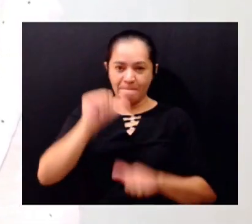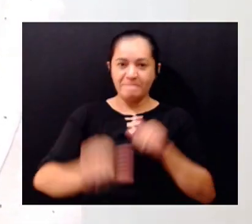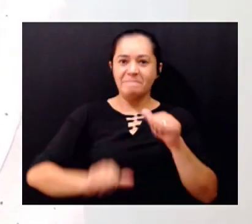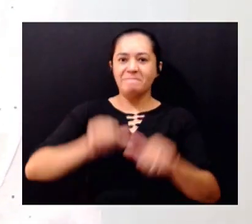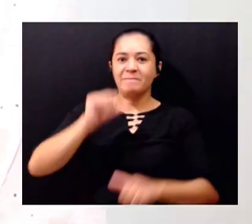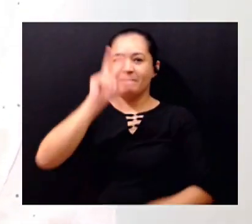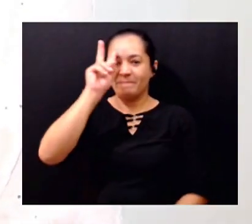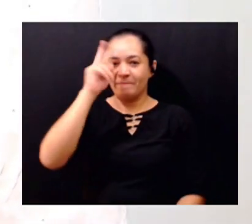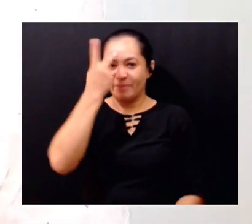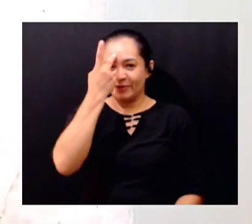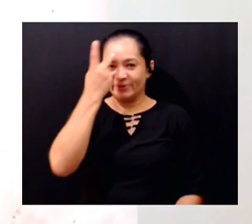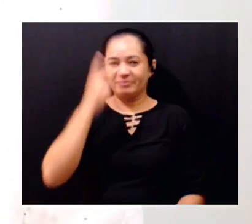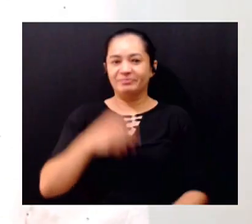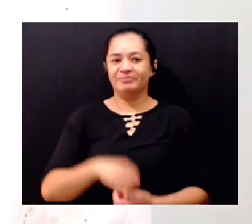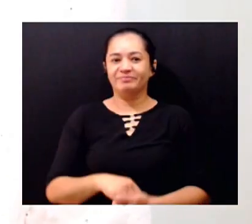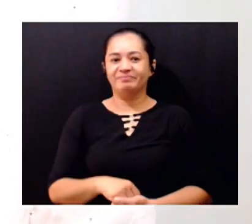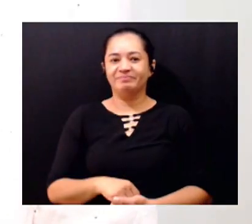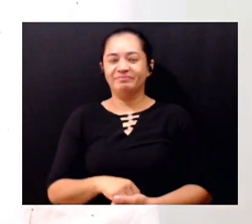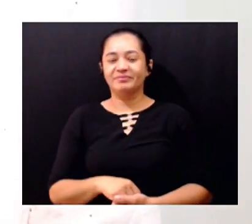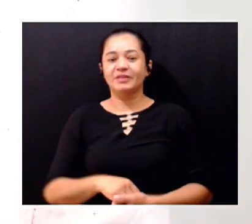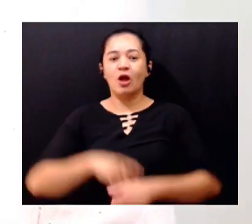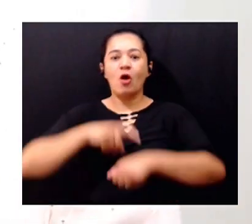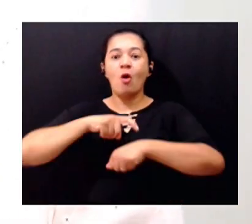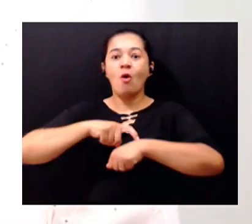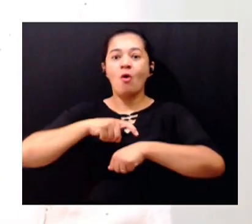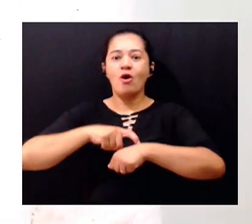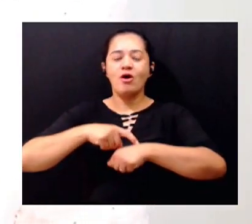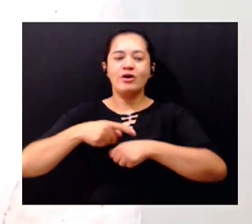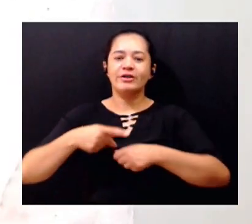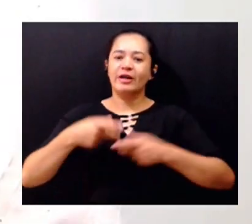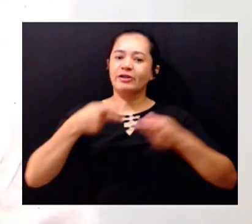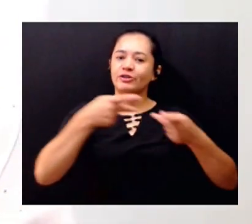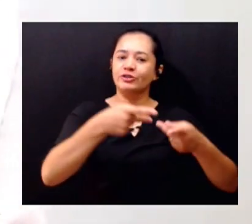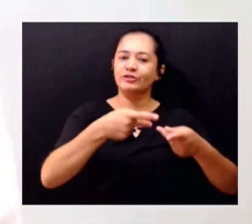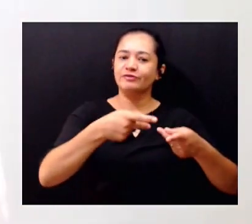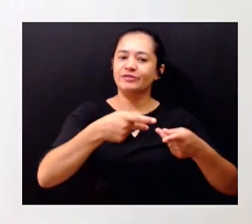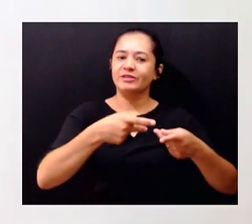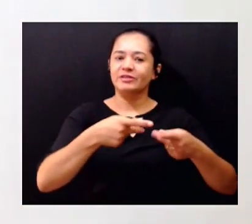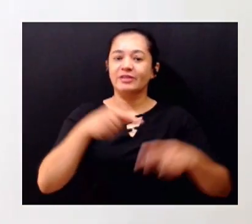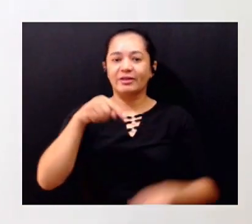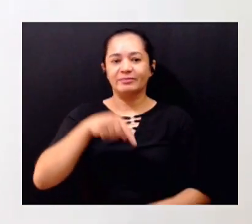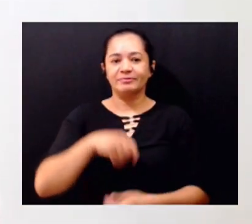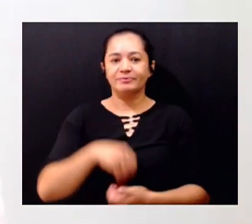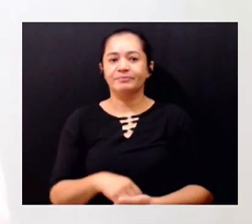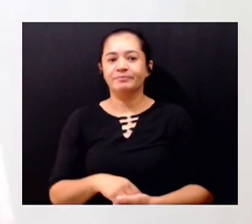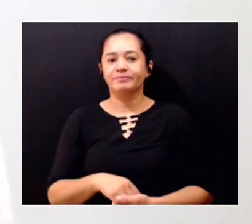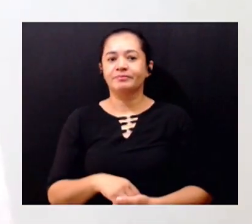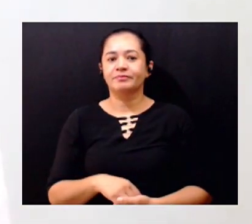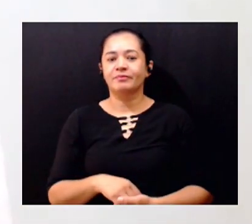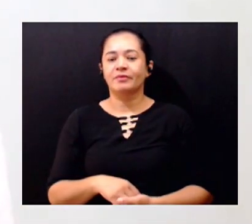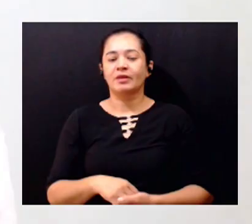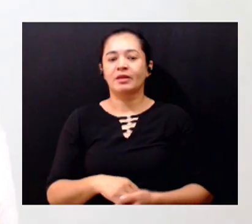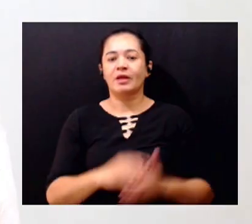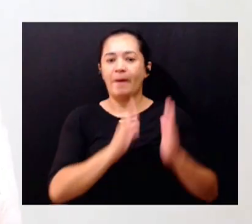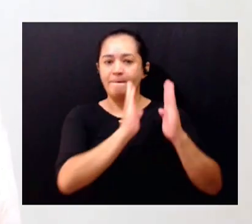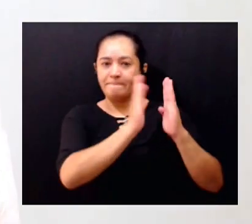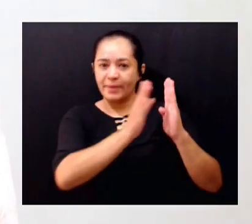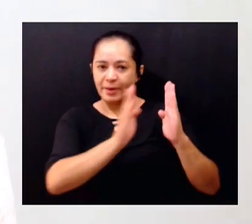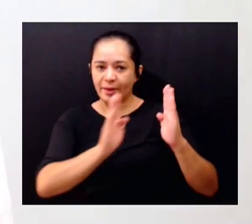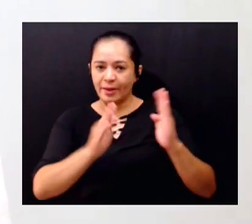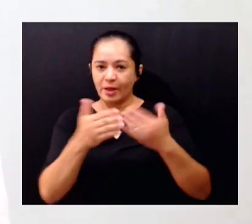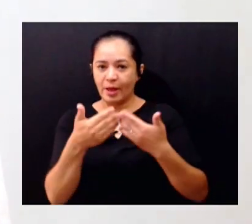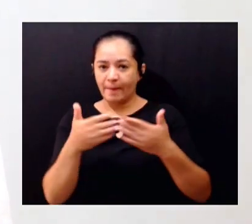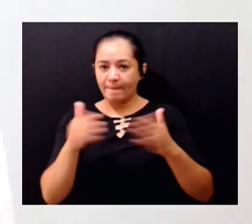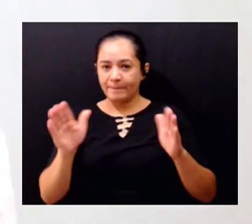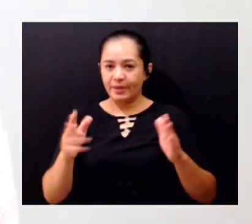de casa do horário de visitação, o horário de funcionamento aqui da biblioteca. A Biblioteca Zinc, ela está aberta de segunda